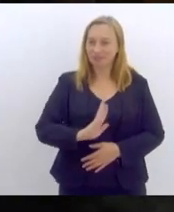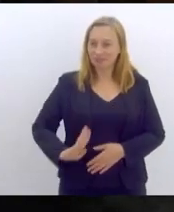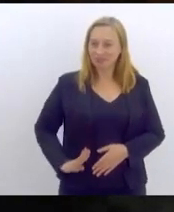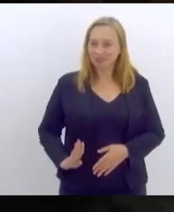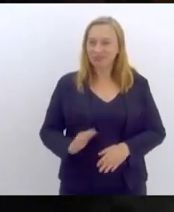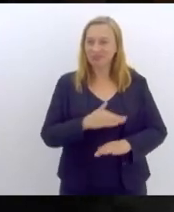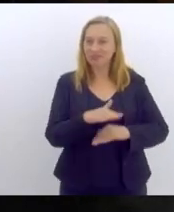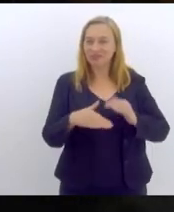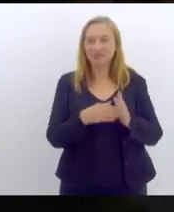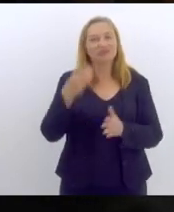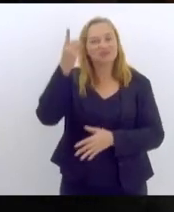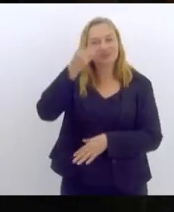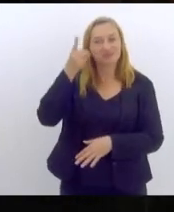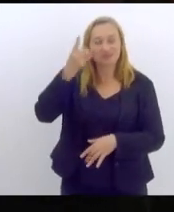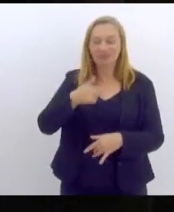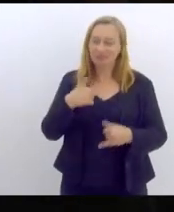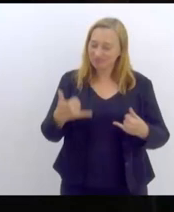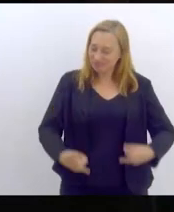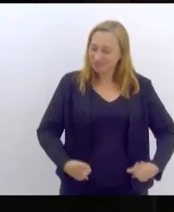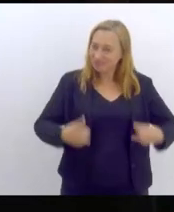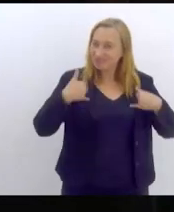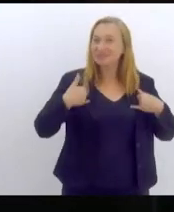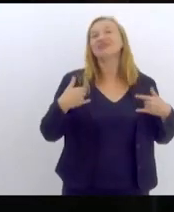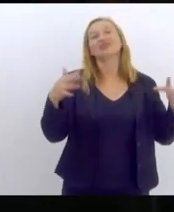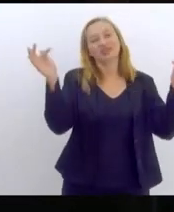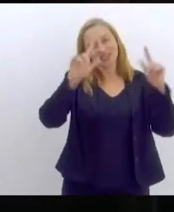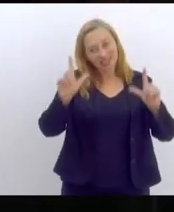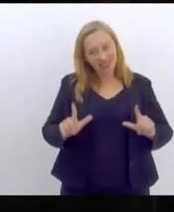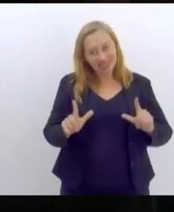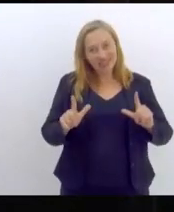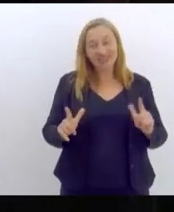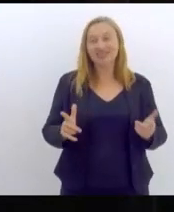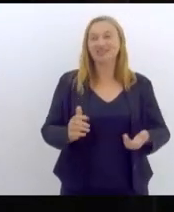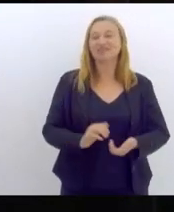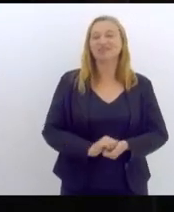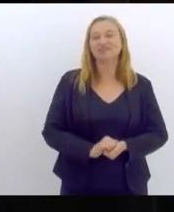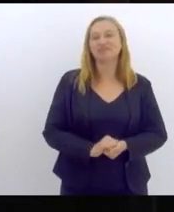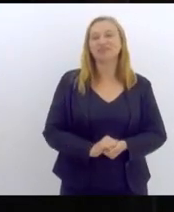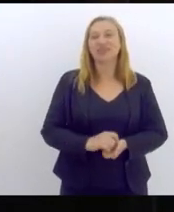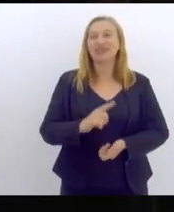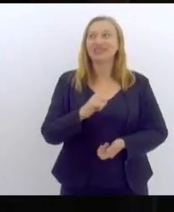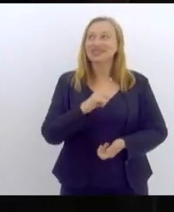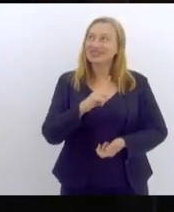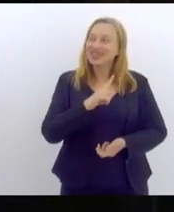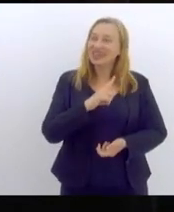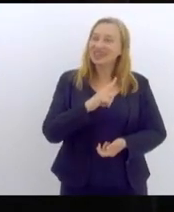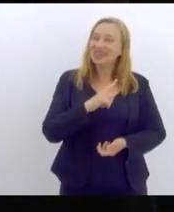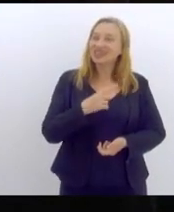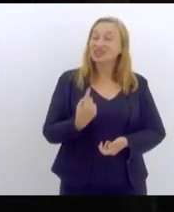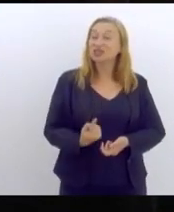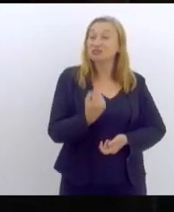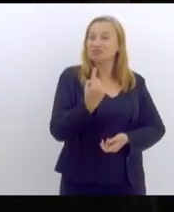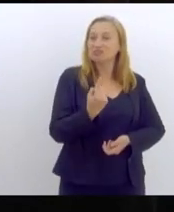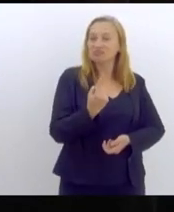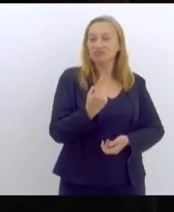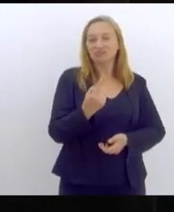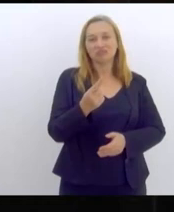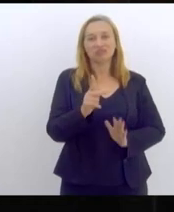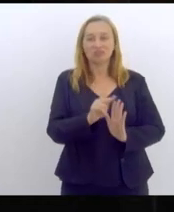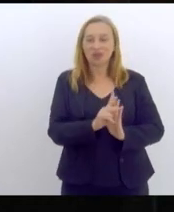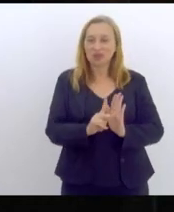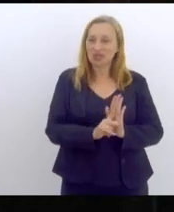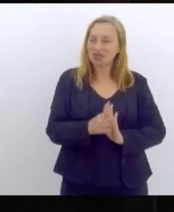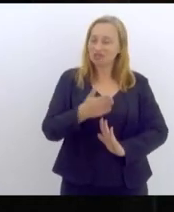sinto tremendamente honrado e muito feliz de ter um dos meus projetos